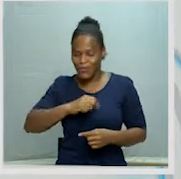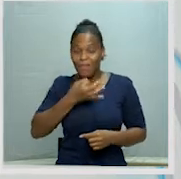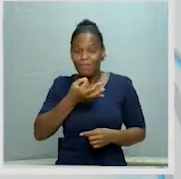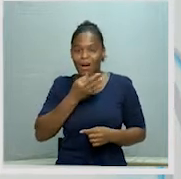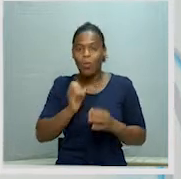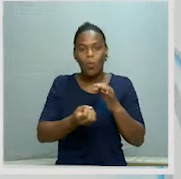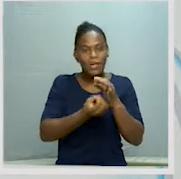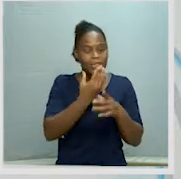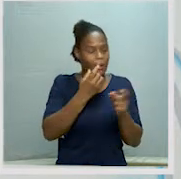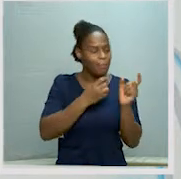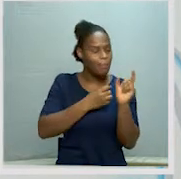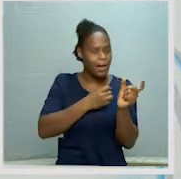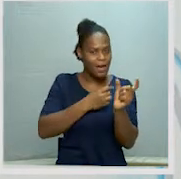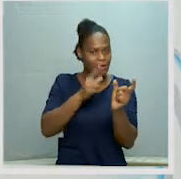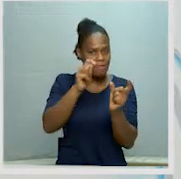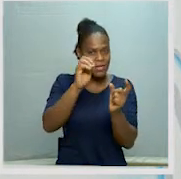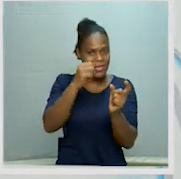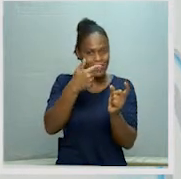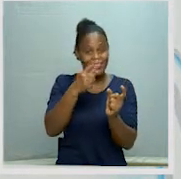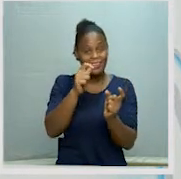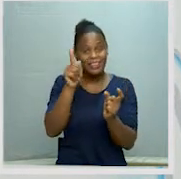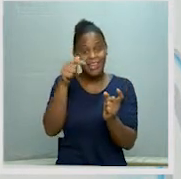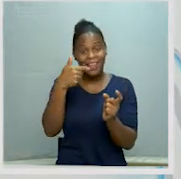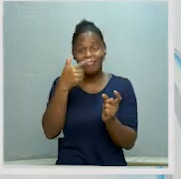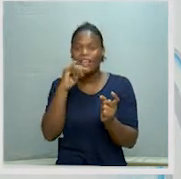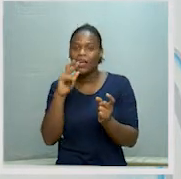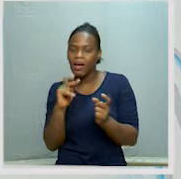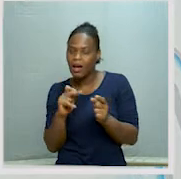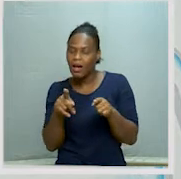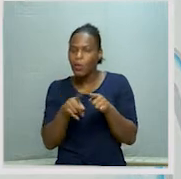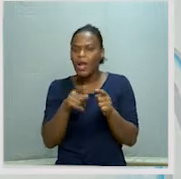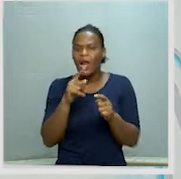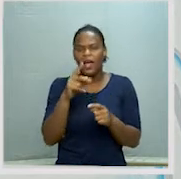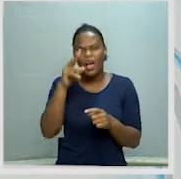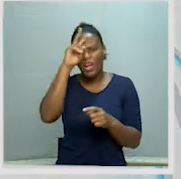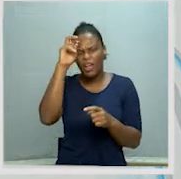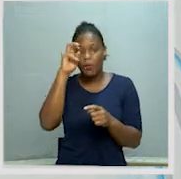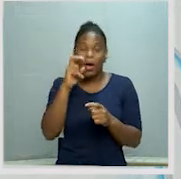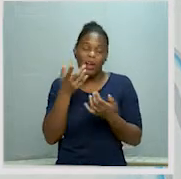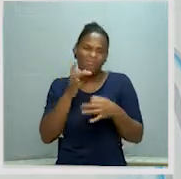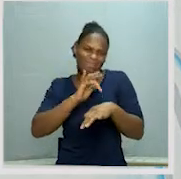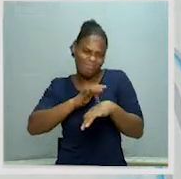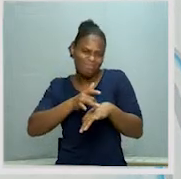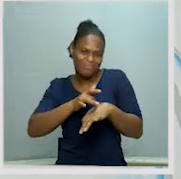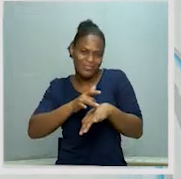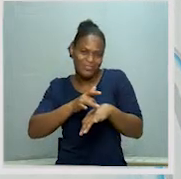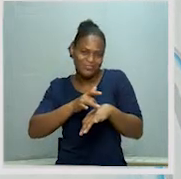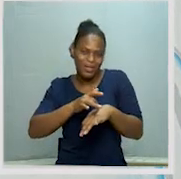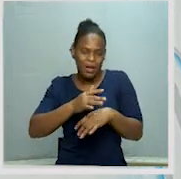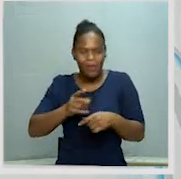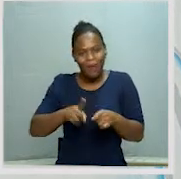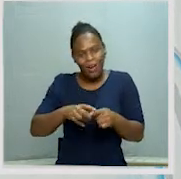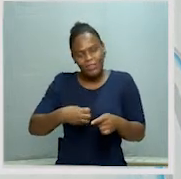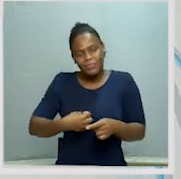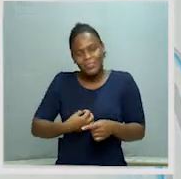Da origem da palavra estética. Vimos que veio do grego aesthese, que significa sensibilidade, ou seja, sensação,